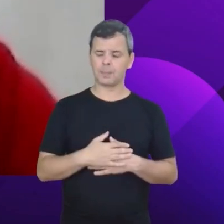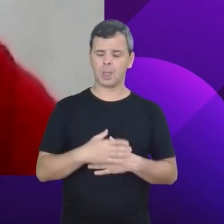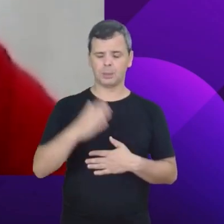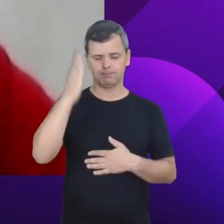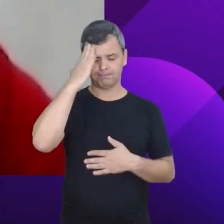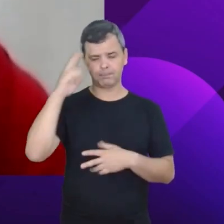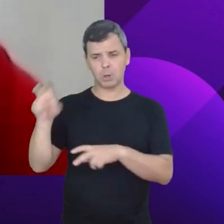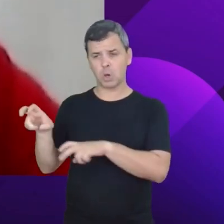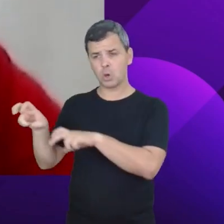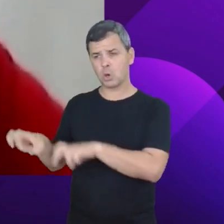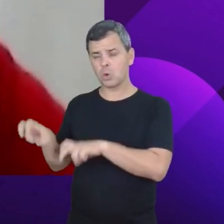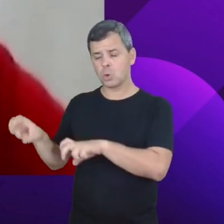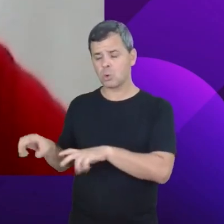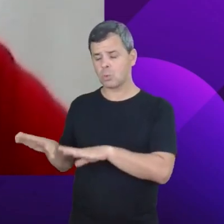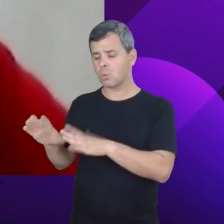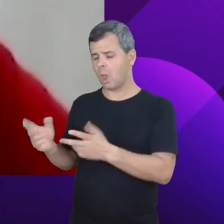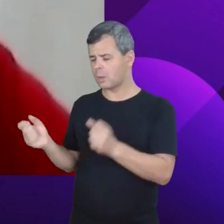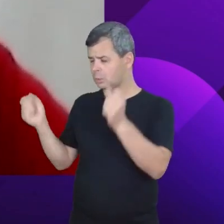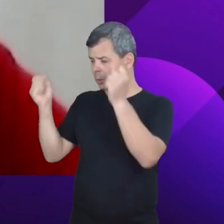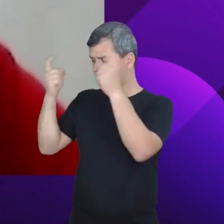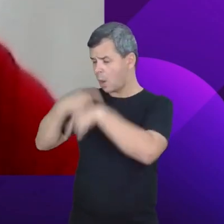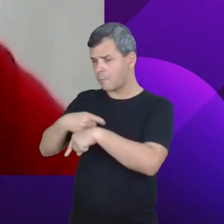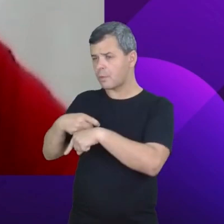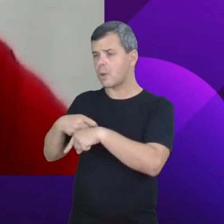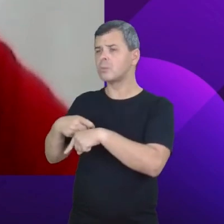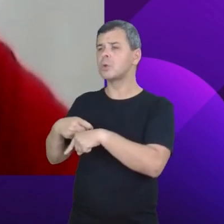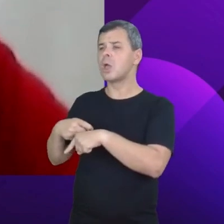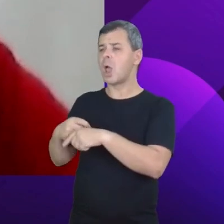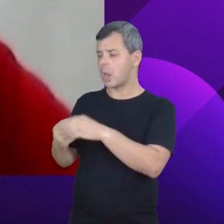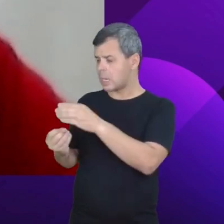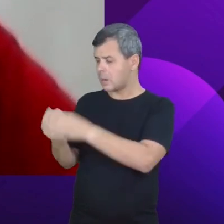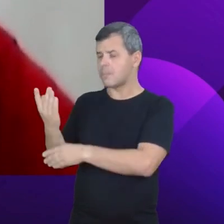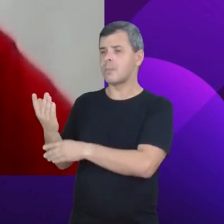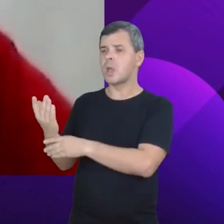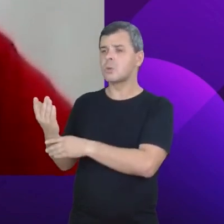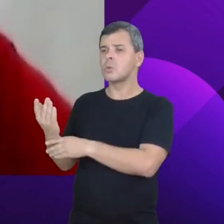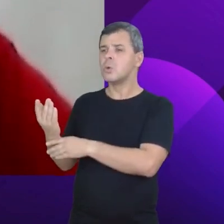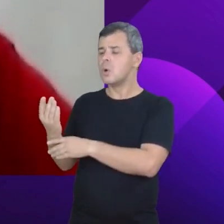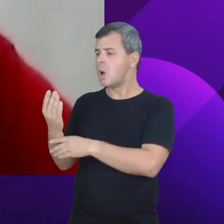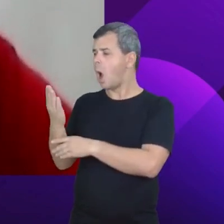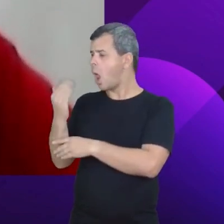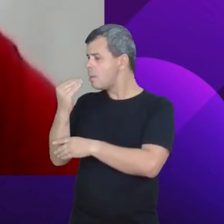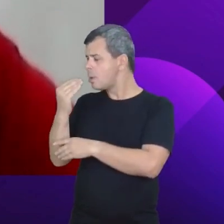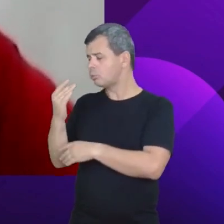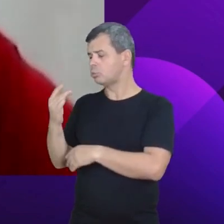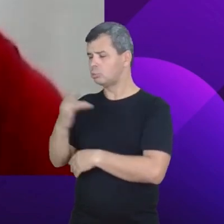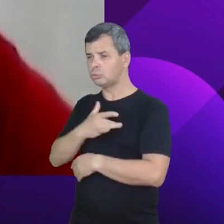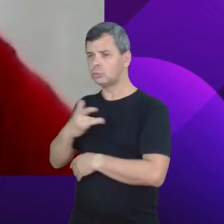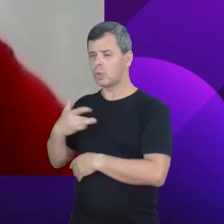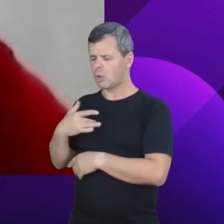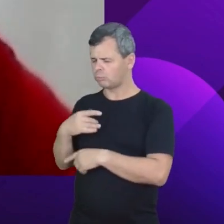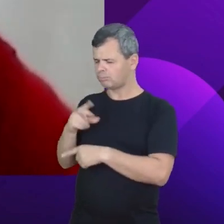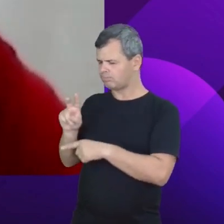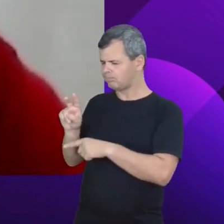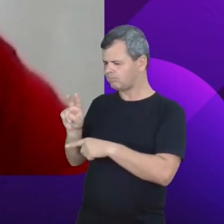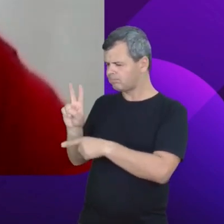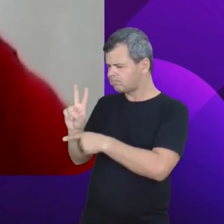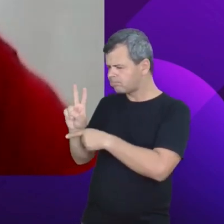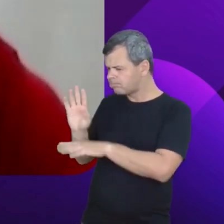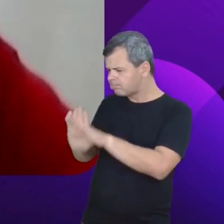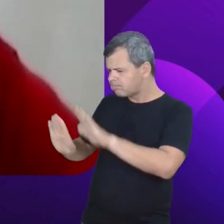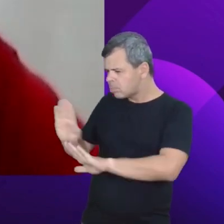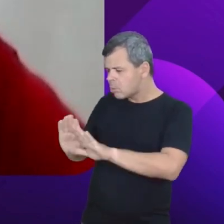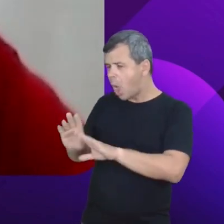agricultura familiar quanto é difícil essa produção agroecológica, quanto é difícil a gente preservar as